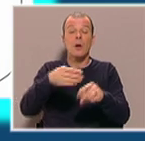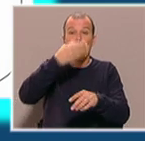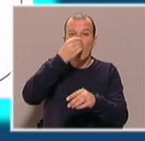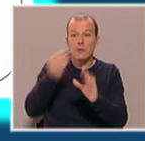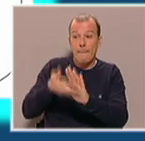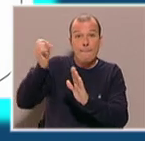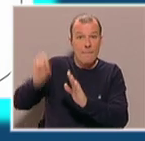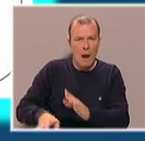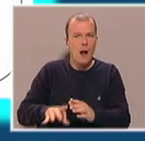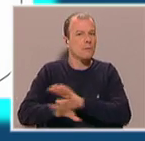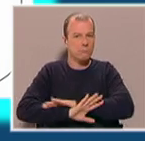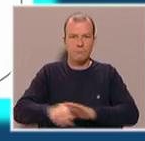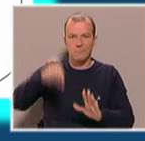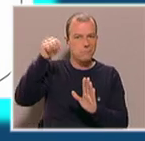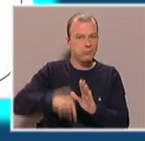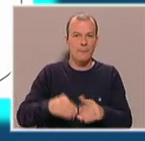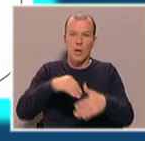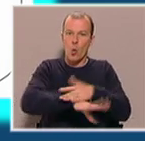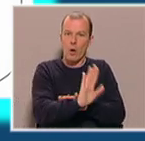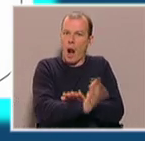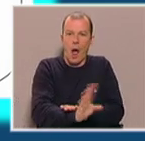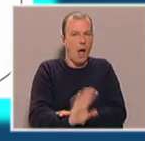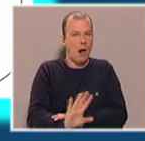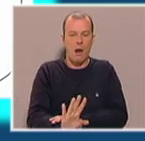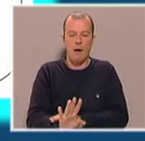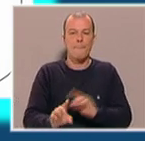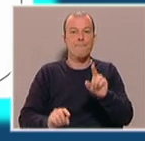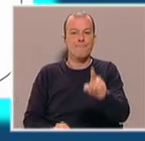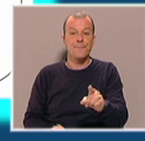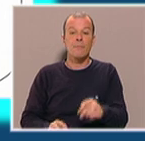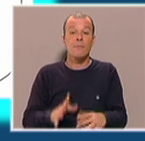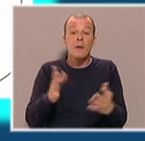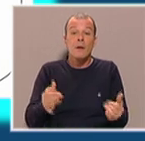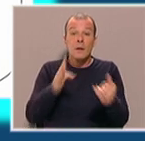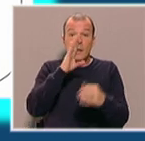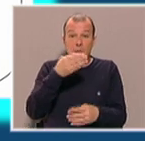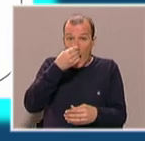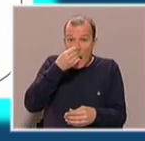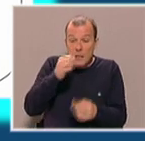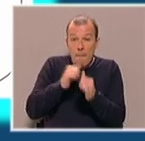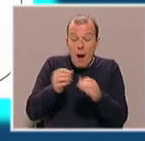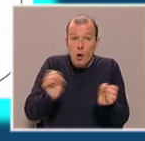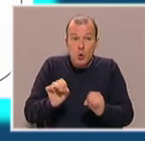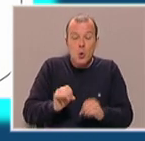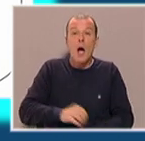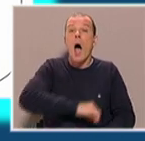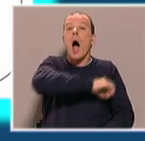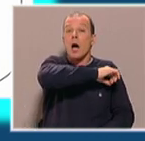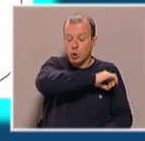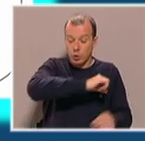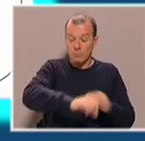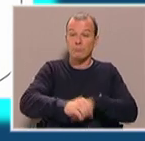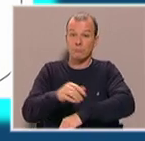deve ser descartado, deve ser deitado ao lixo e não guardado para usar outra vez, está bem? Se não tivermos um lenço de papel, devemos tossir ou espirrar na